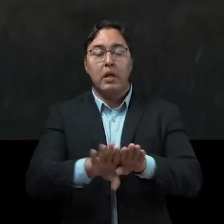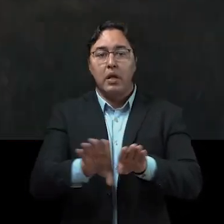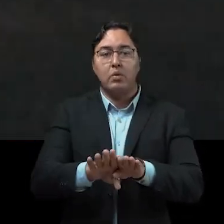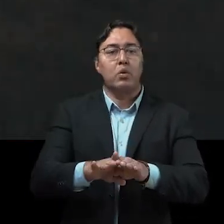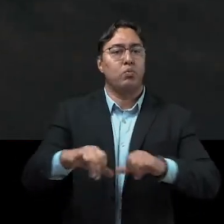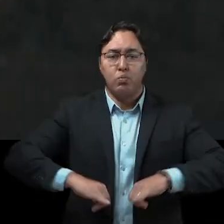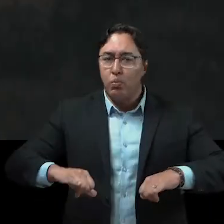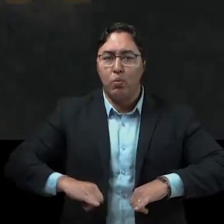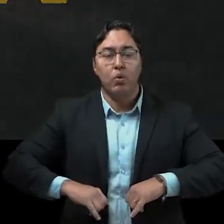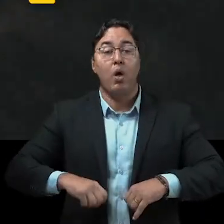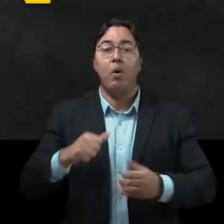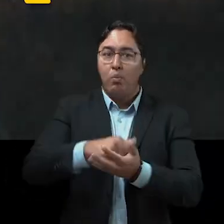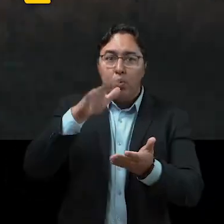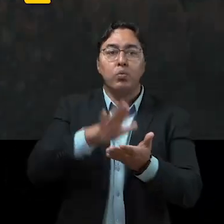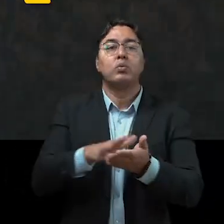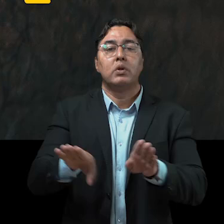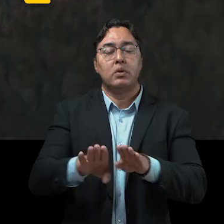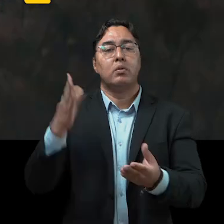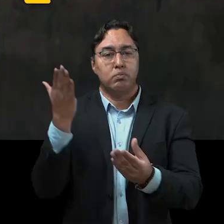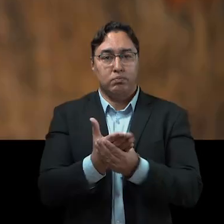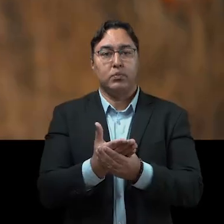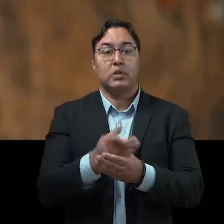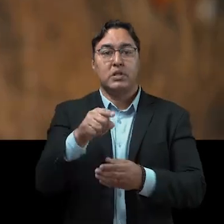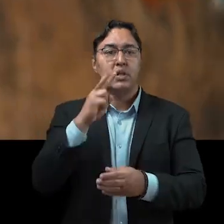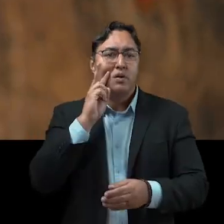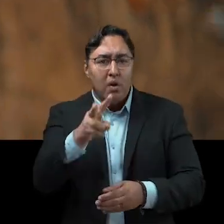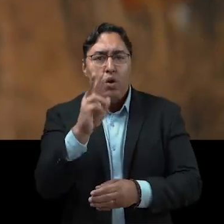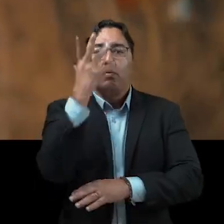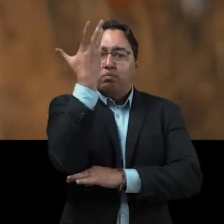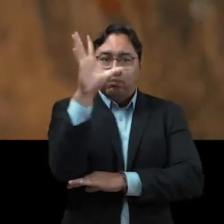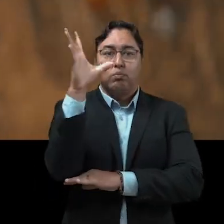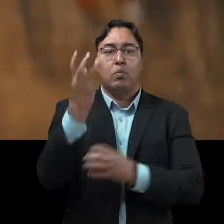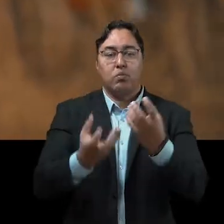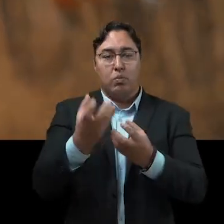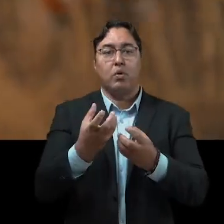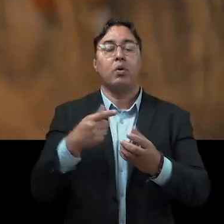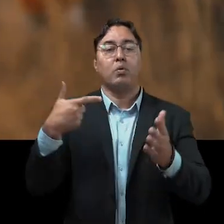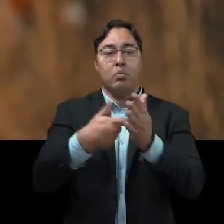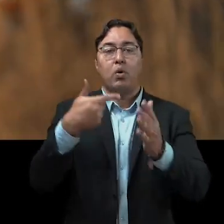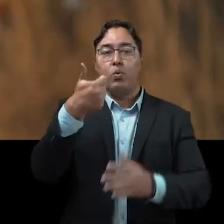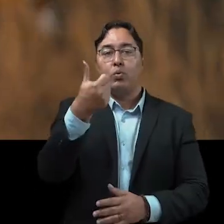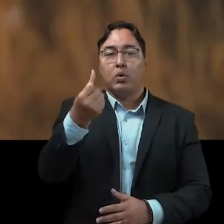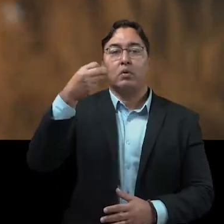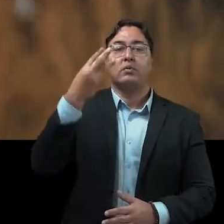de prejudicar todo mundo, será multado e processado. Se presenciar um incêndio florestal, denuncie,